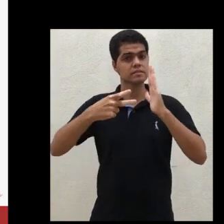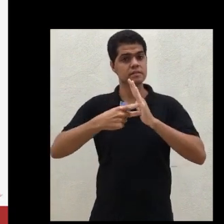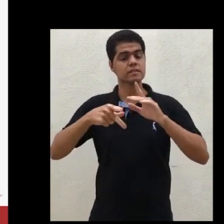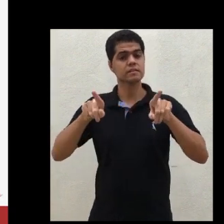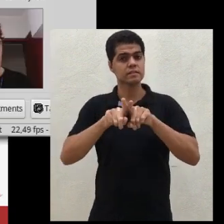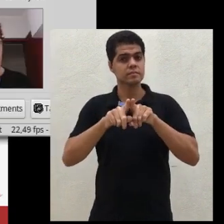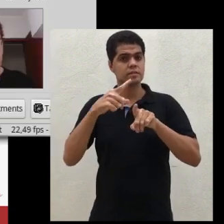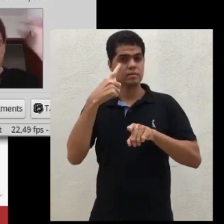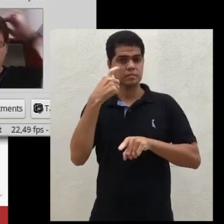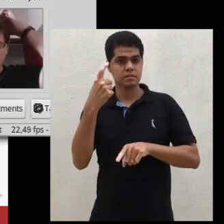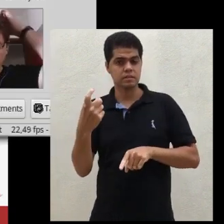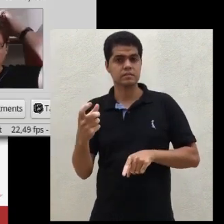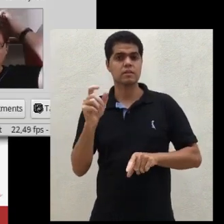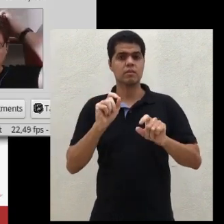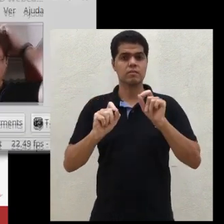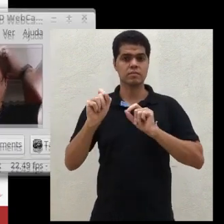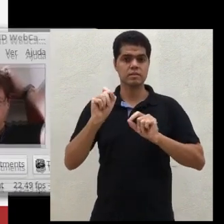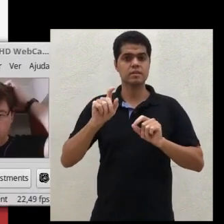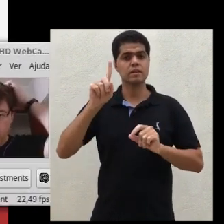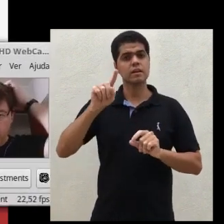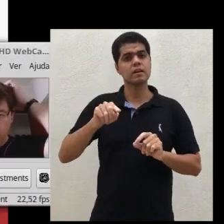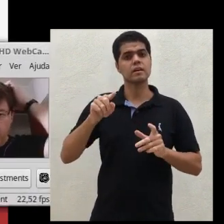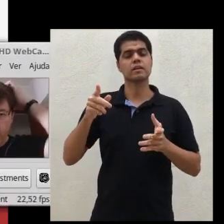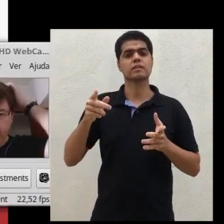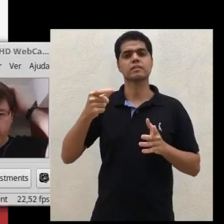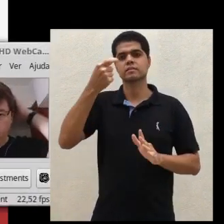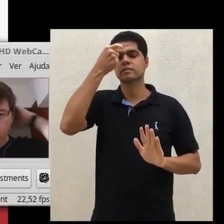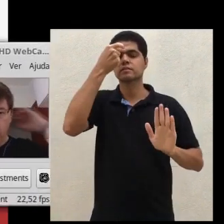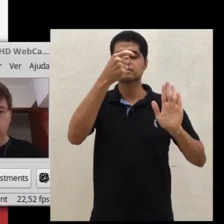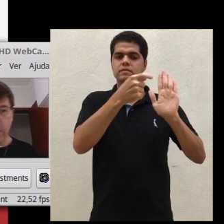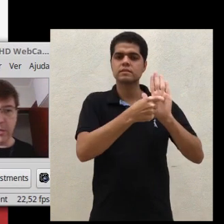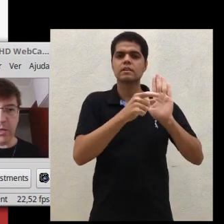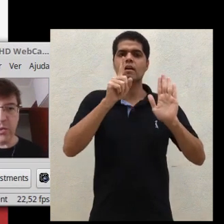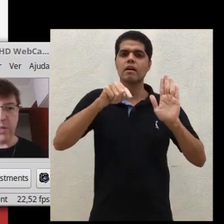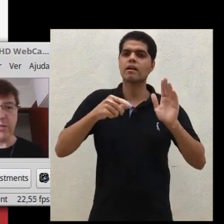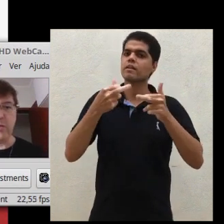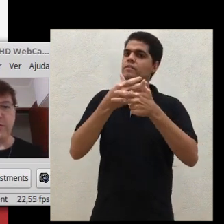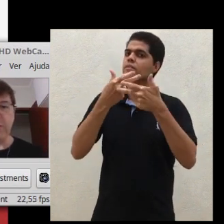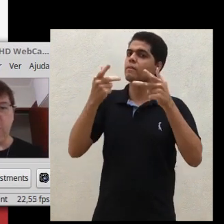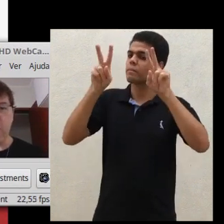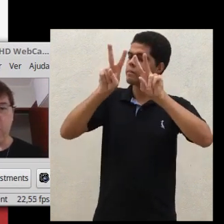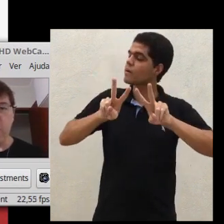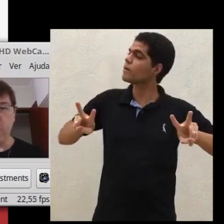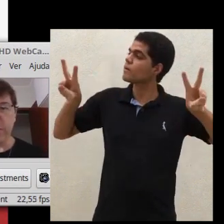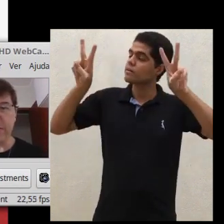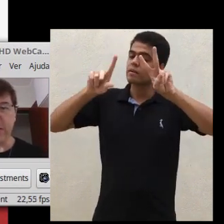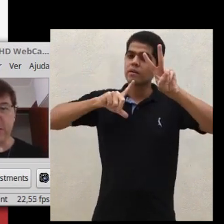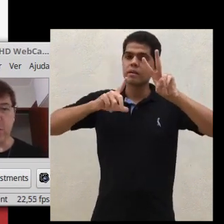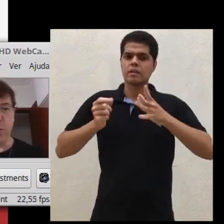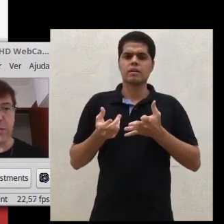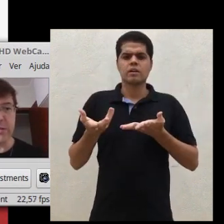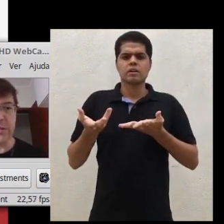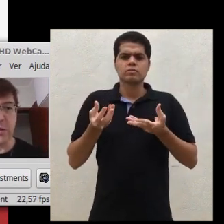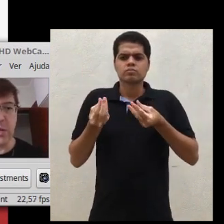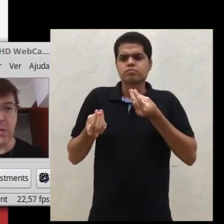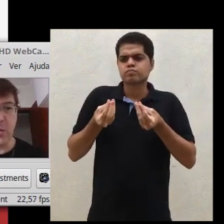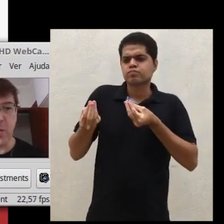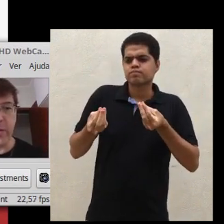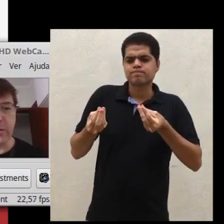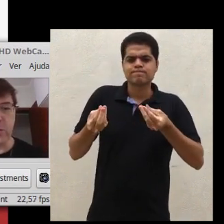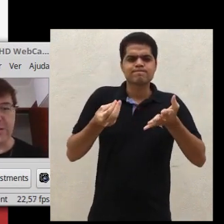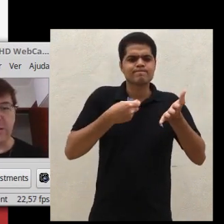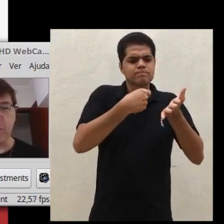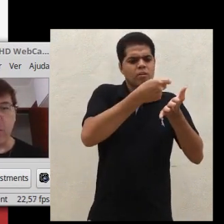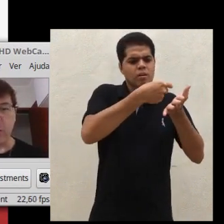outra definição bem interessante, tá? Que é aqui, ó. Inteligência artificial é o ramo da ciência da computação que lida